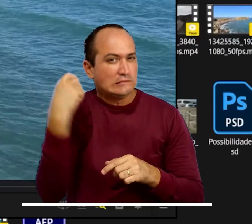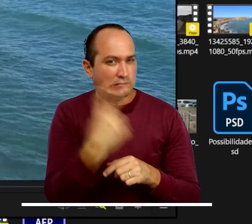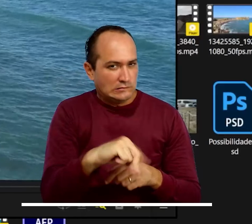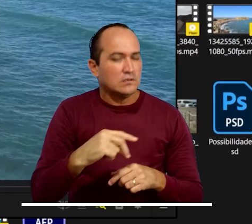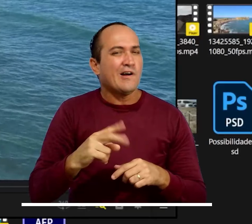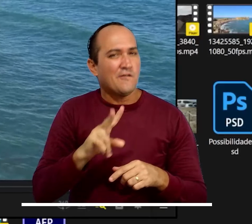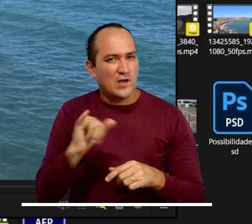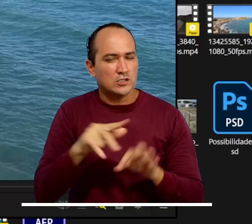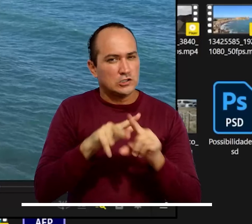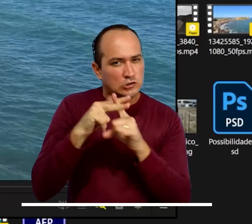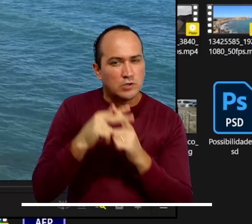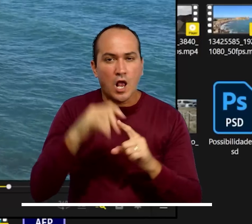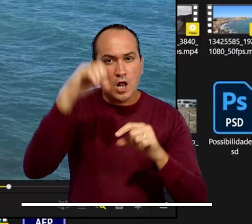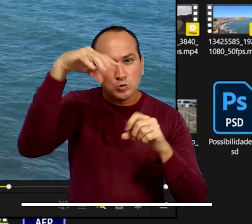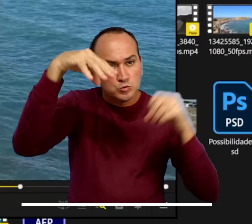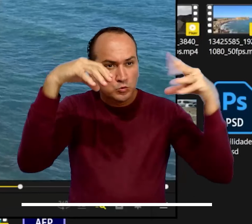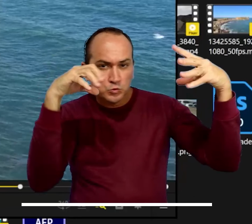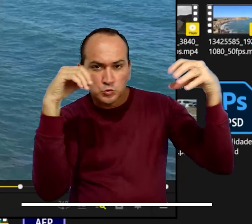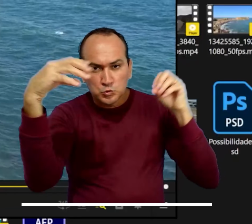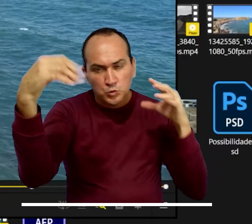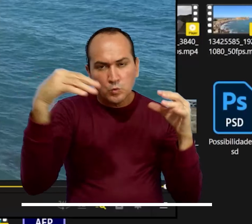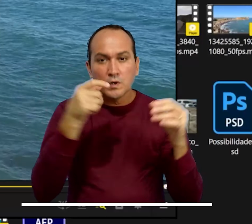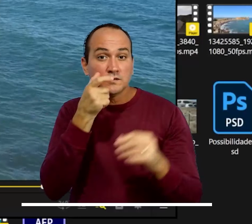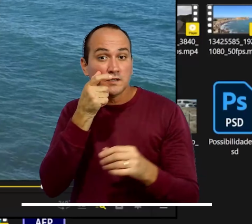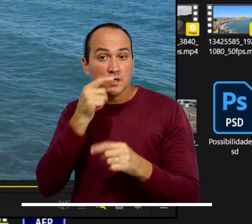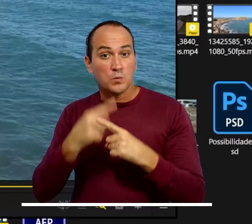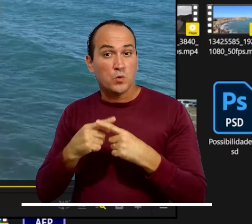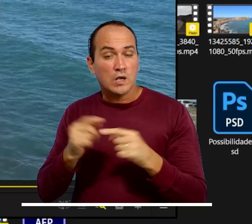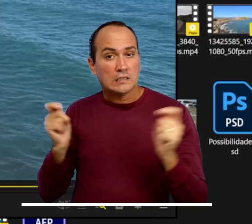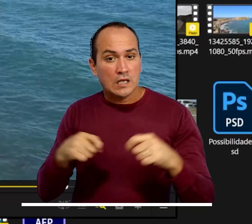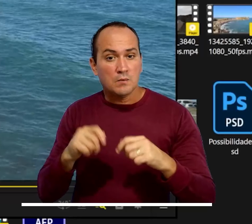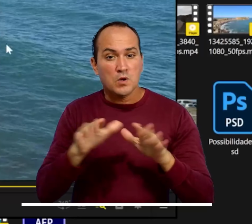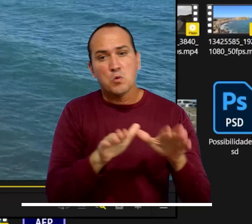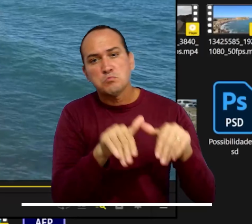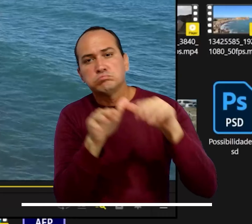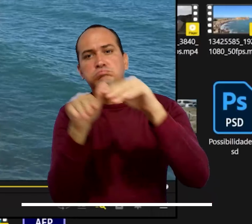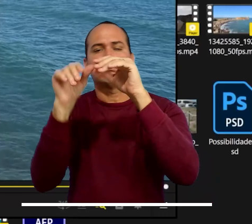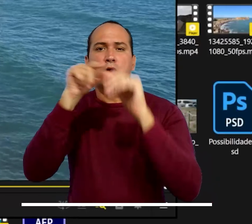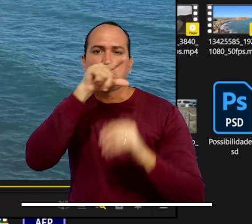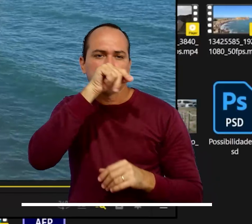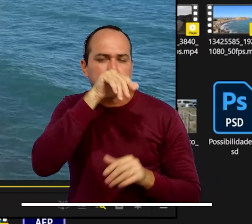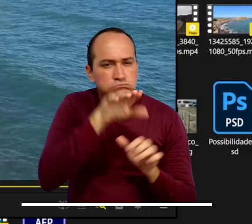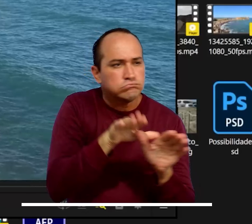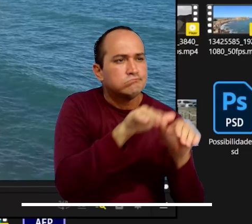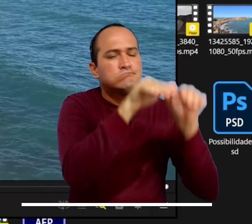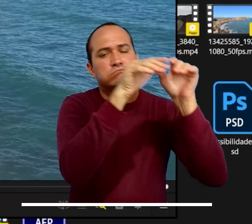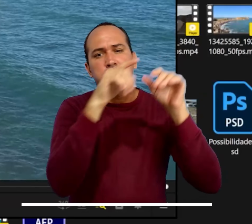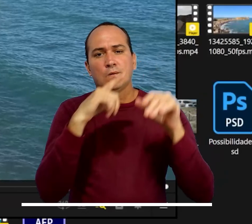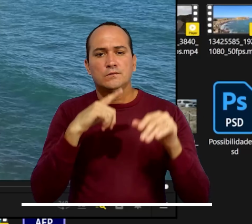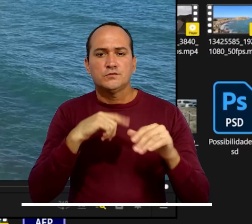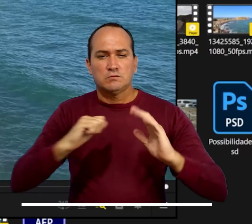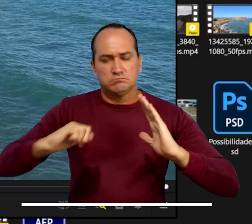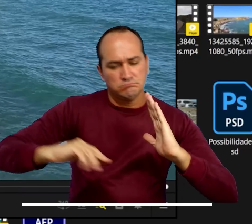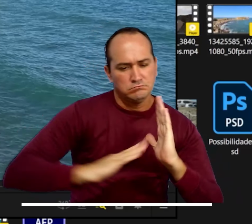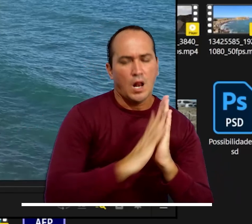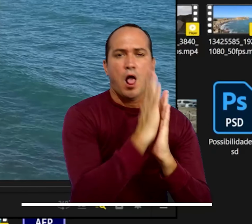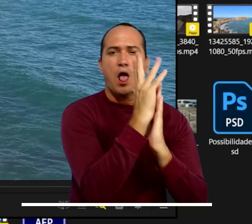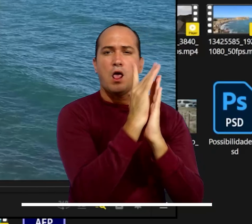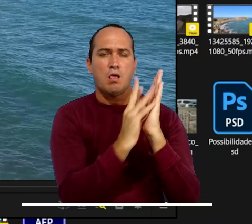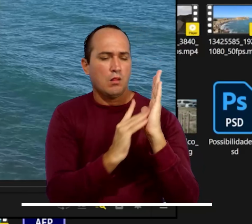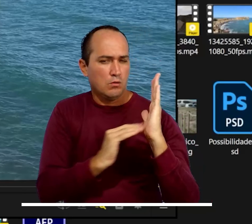a condição de luz. Mas é bem interessante porque vocês podem ver, ó, que tem pássaros voando, que tem a arrebentação do